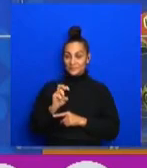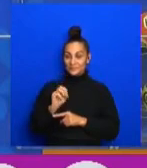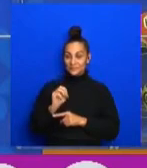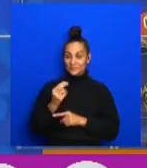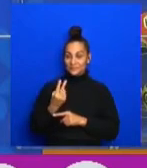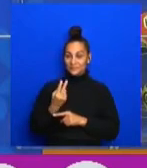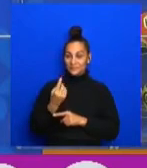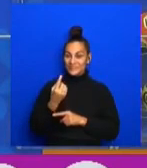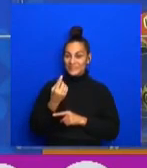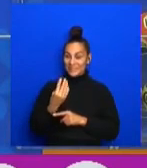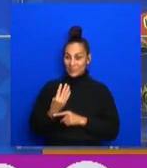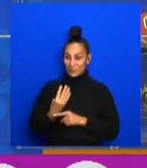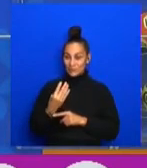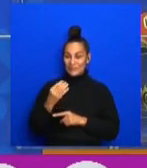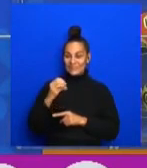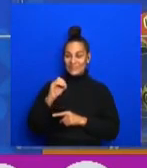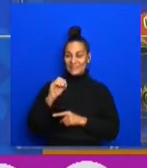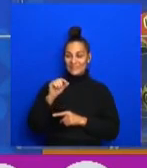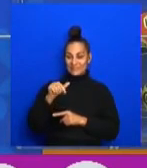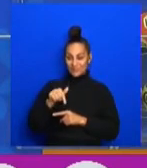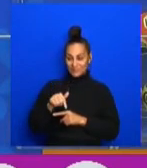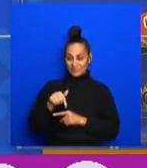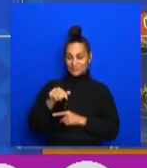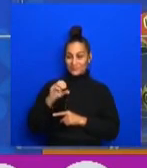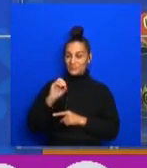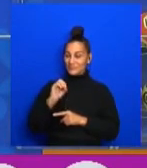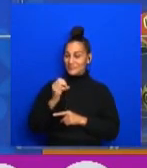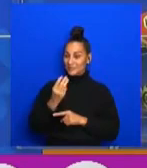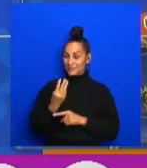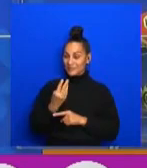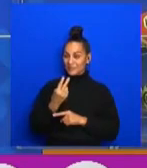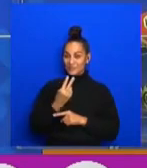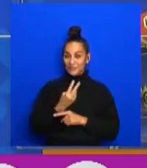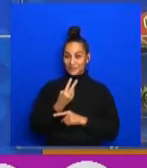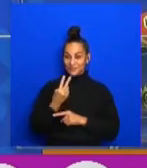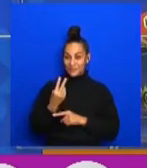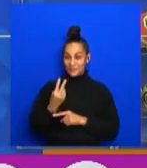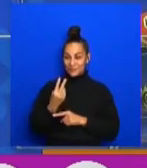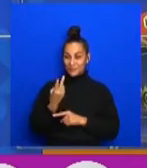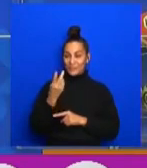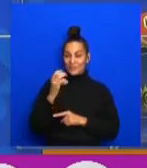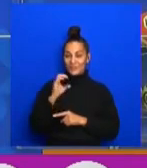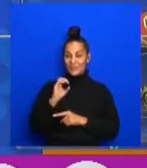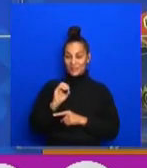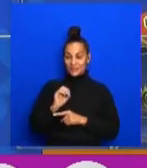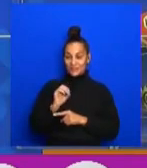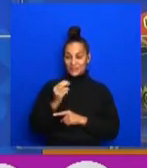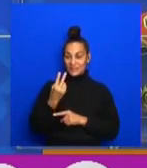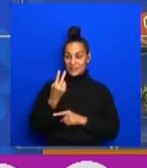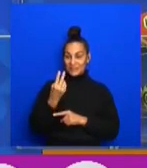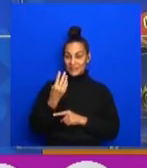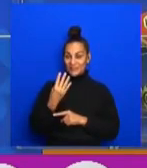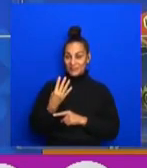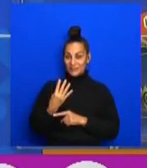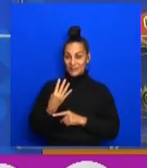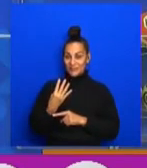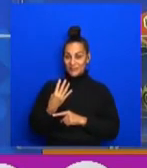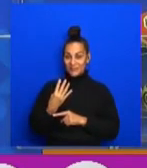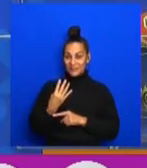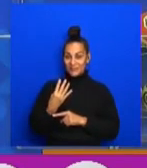15, 02, 14, 07, 03, 22, 20